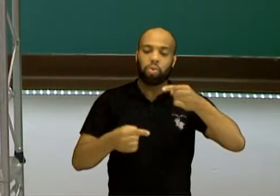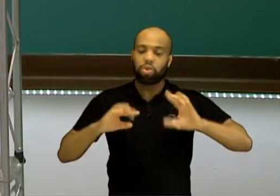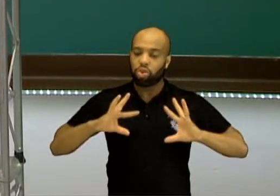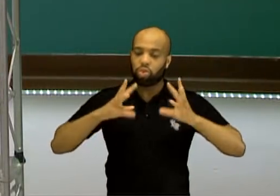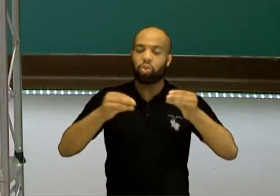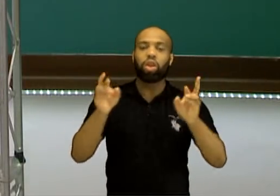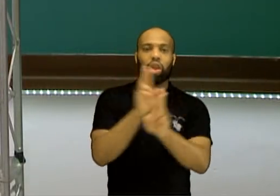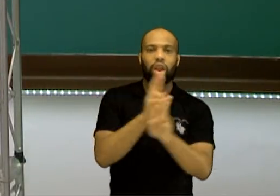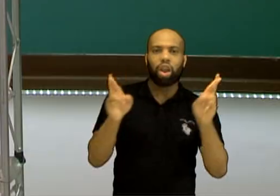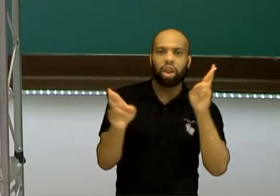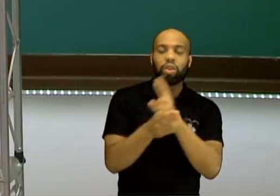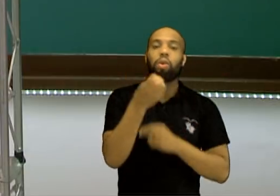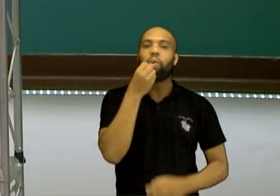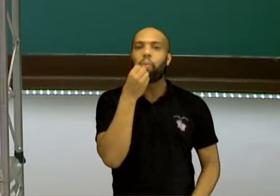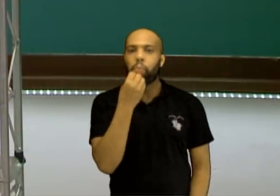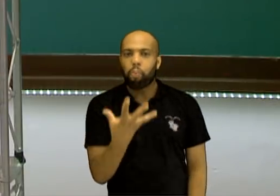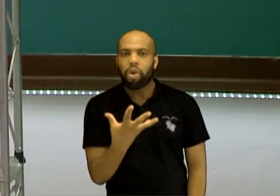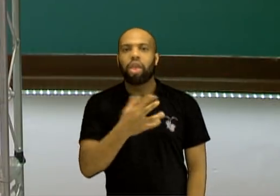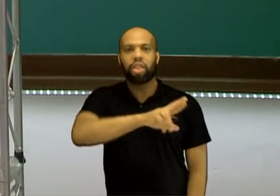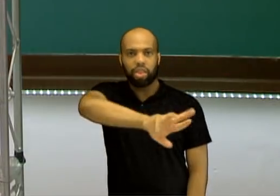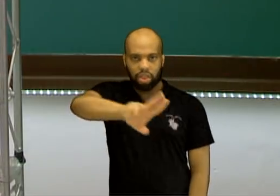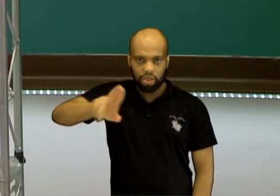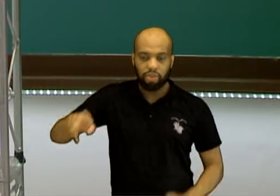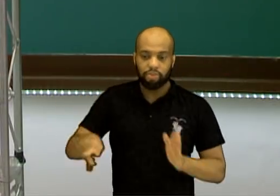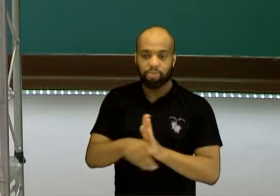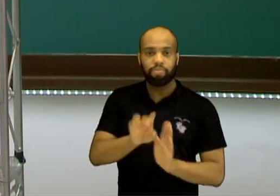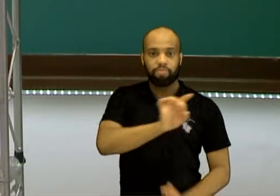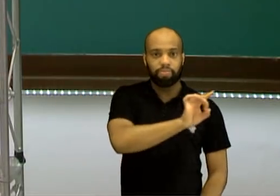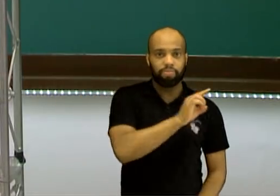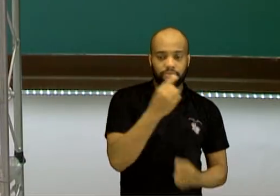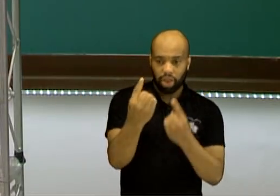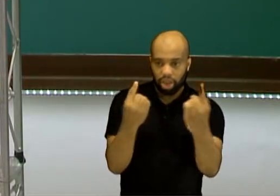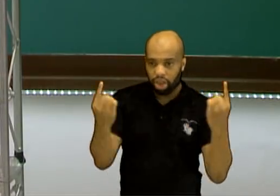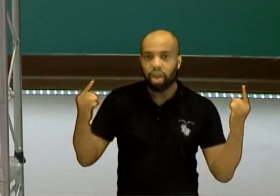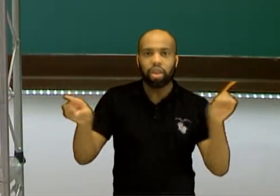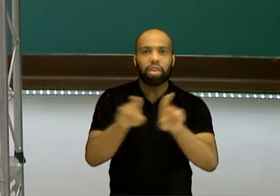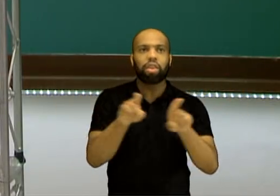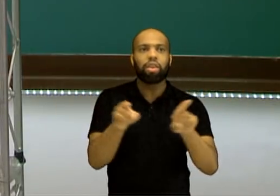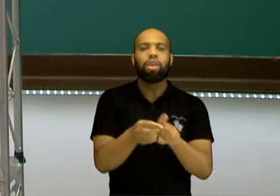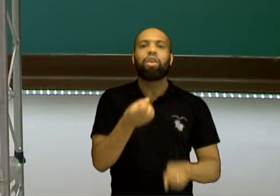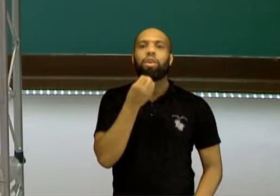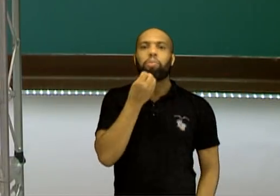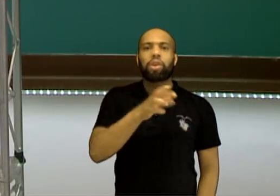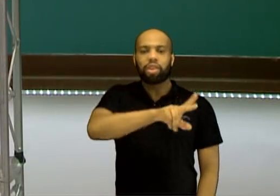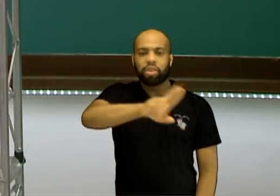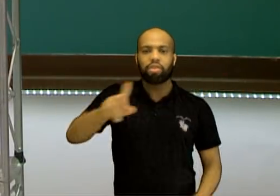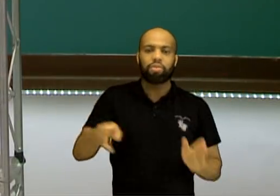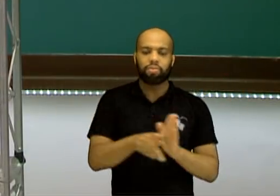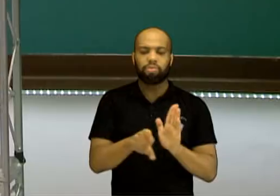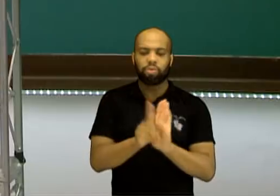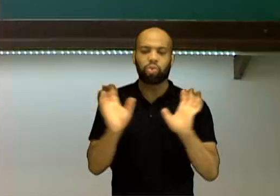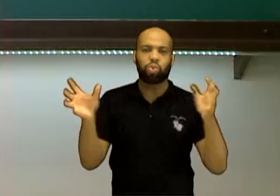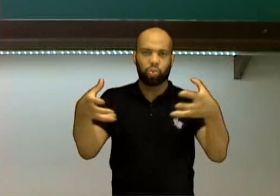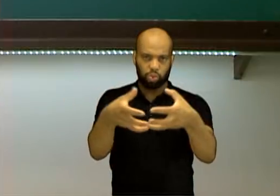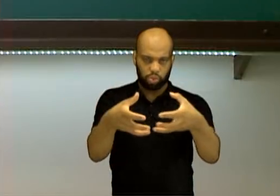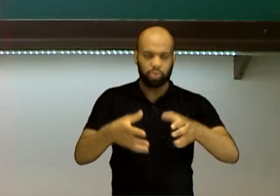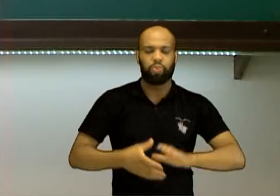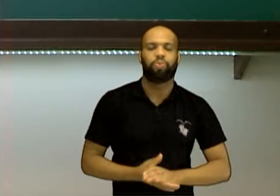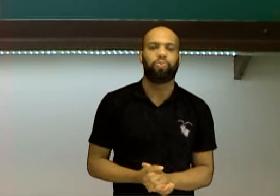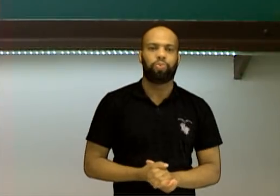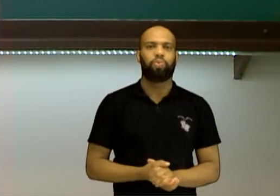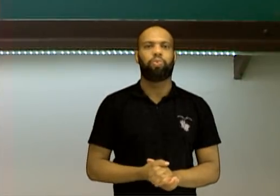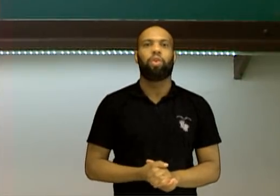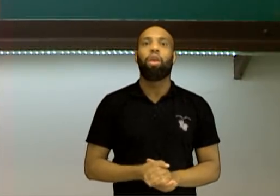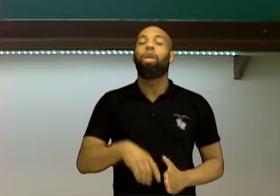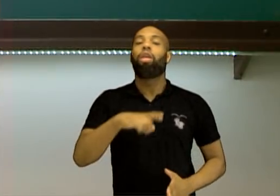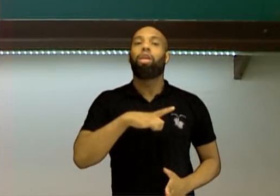de ações para o bem-estar, tanto individual quanto o bem-estar coletivo. Aí, a partir